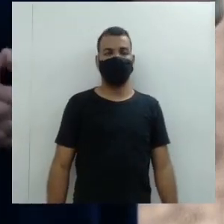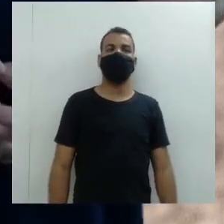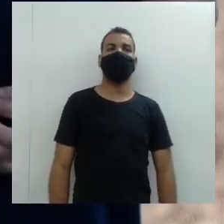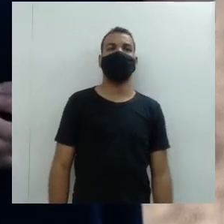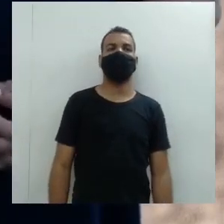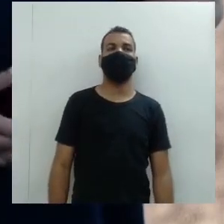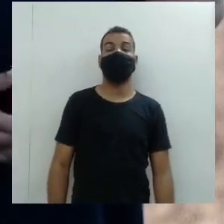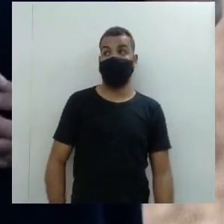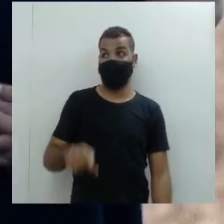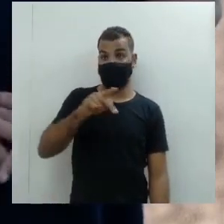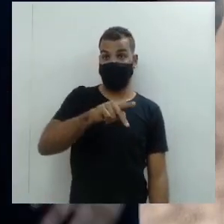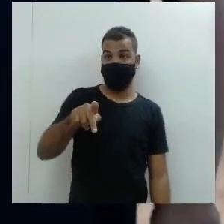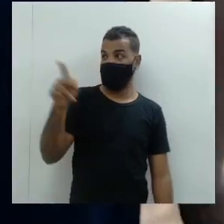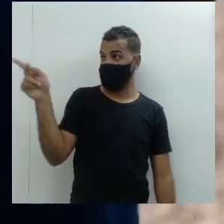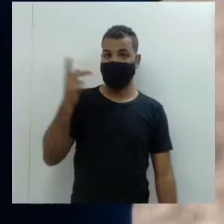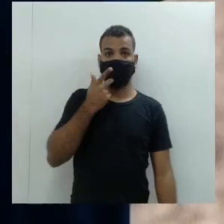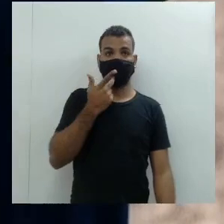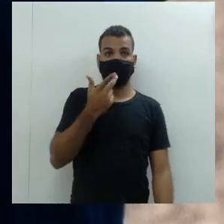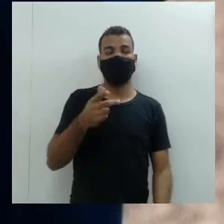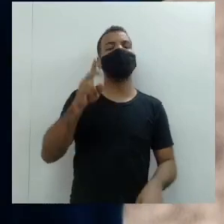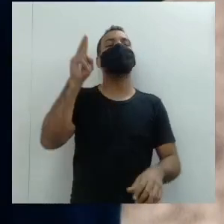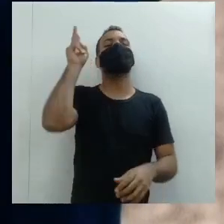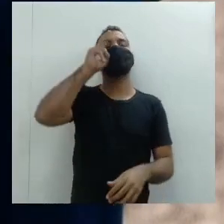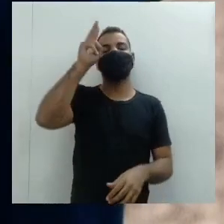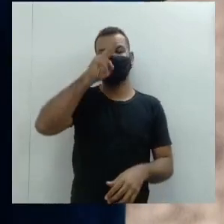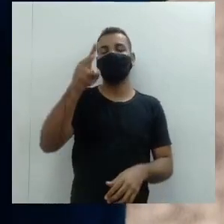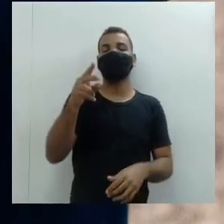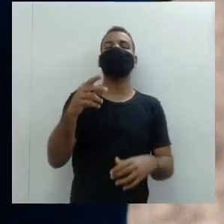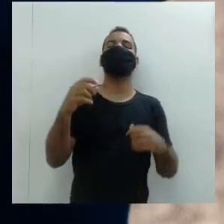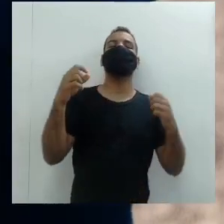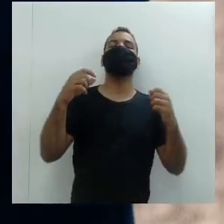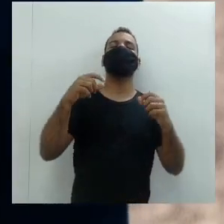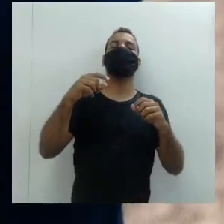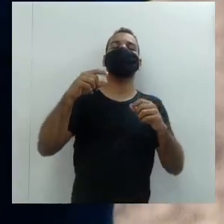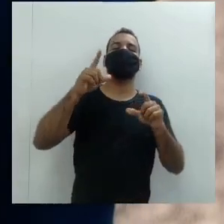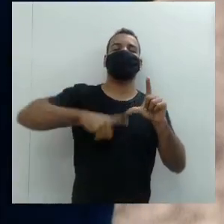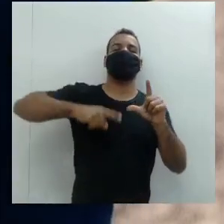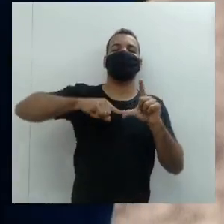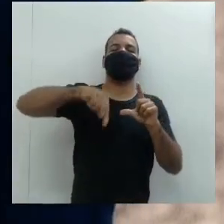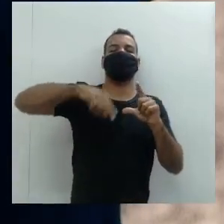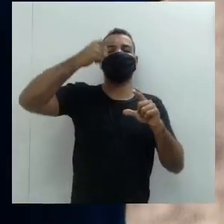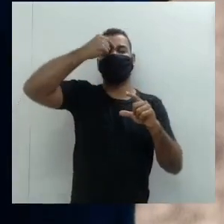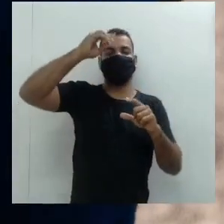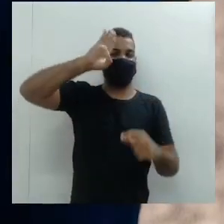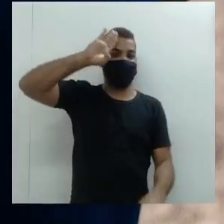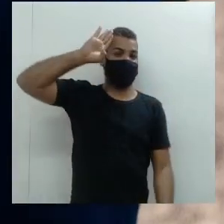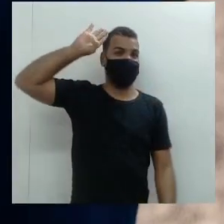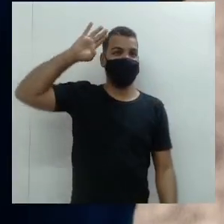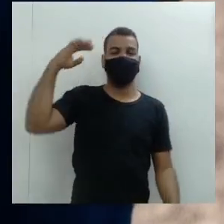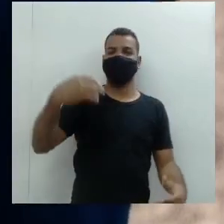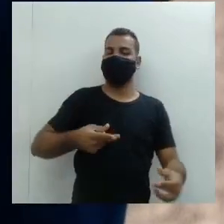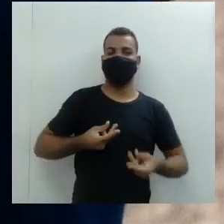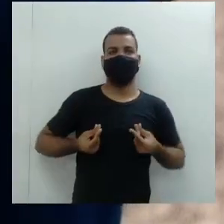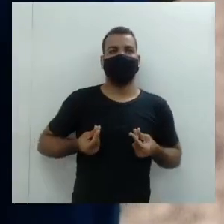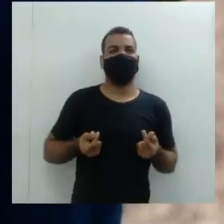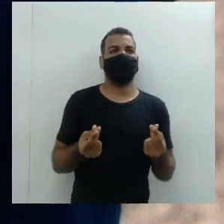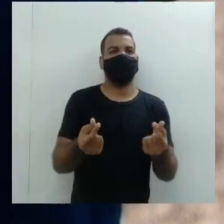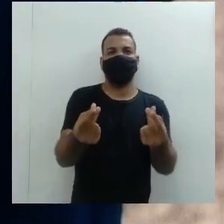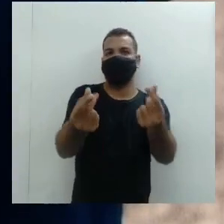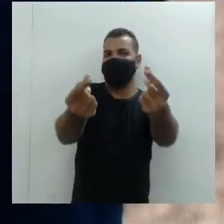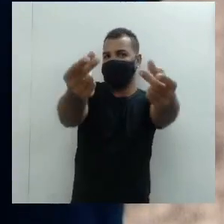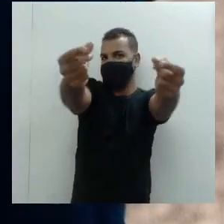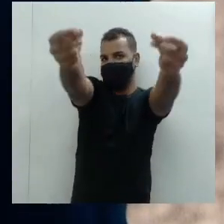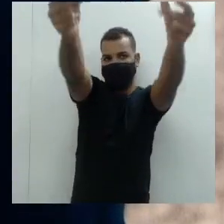professor falou, certo? Ser membro da Academia Brasileira de Letras, essa imortalidade, tornar-se imortal, vai ser patrono de